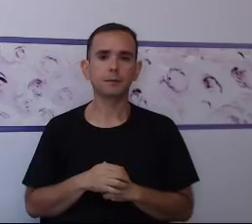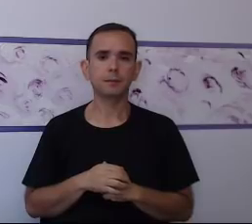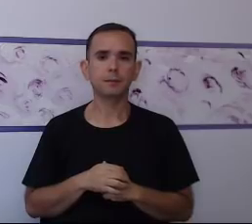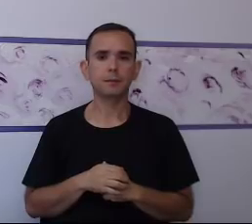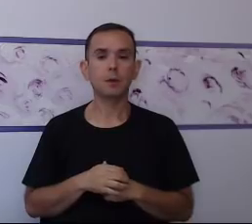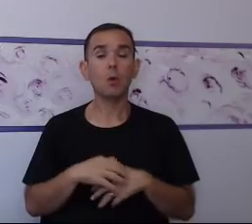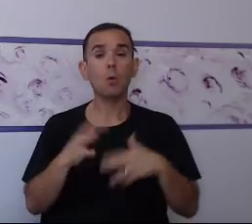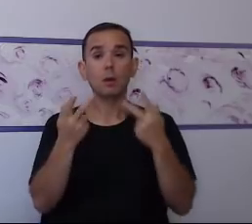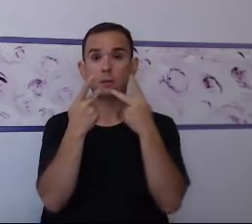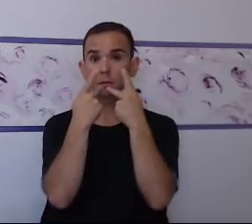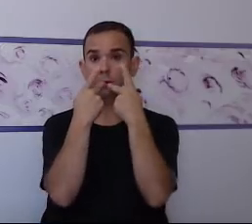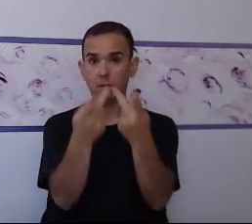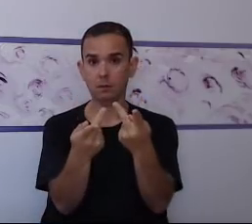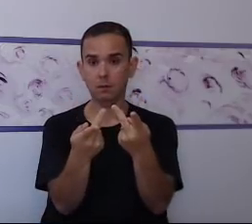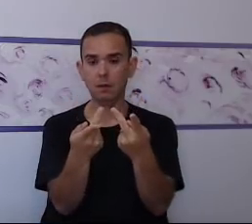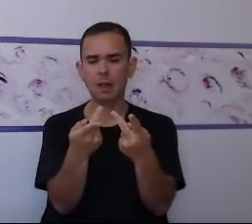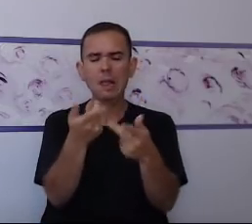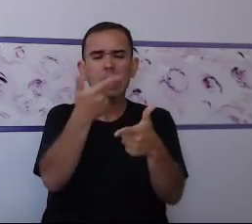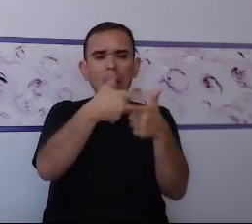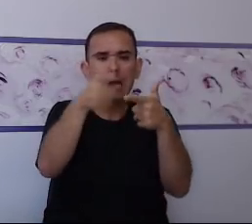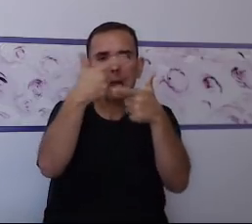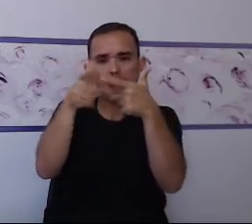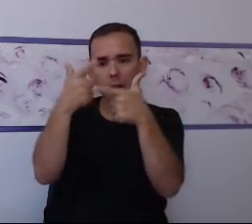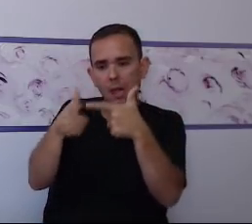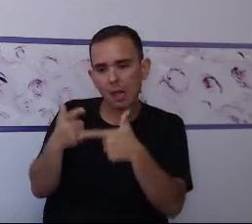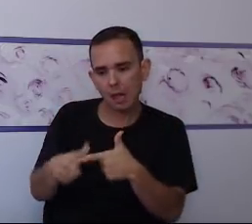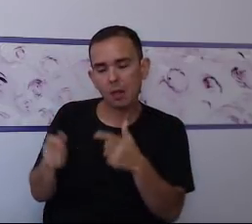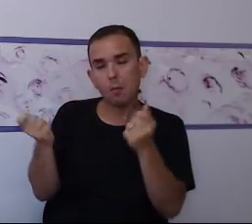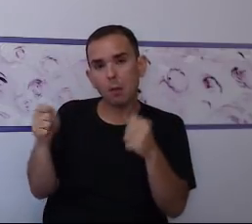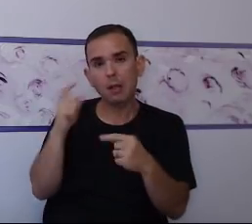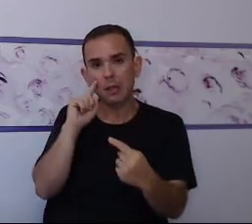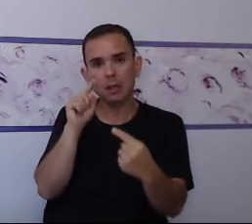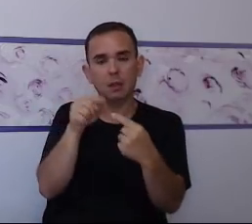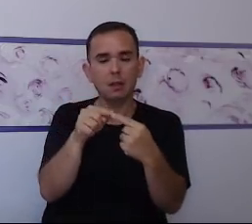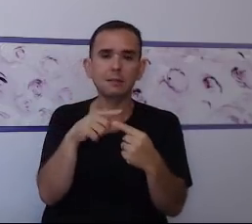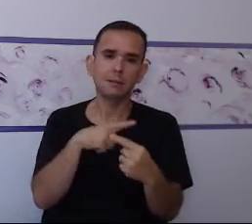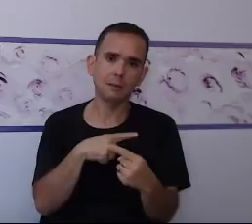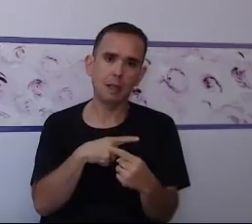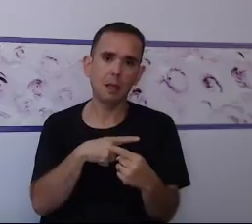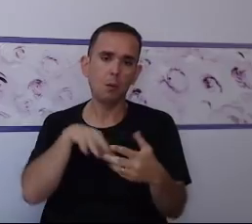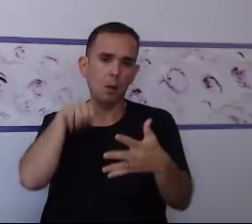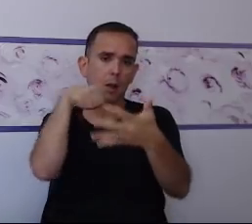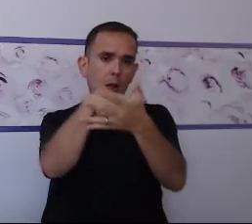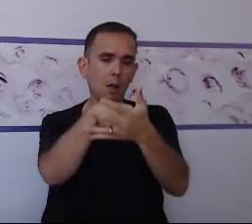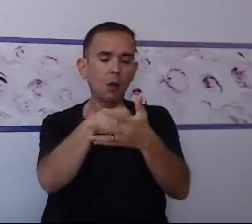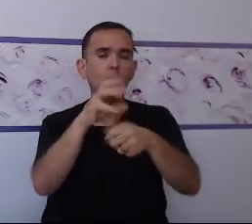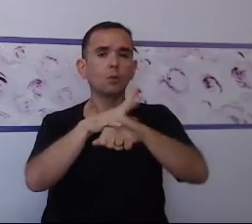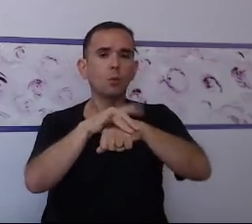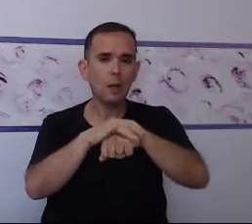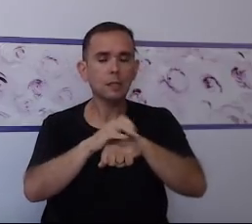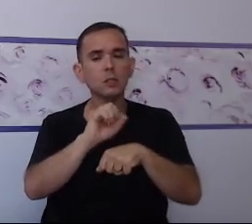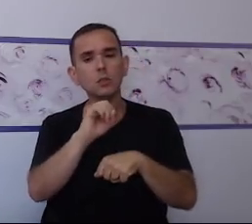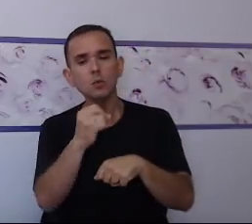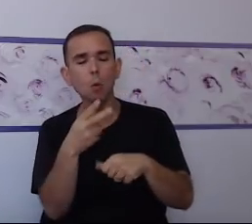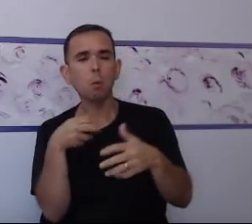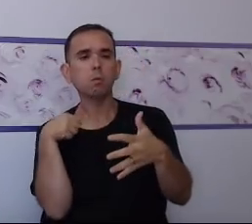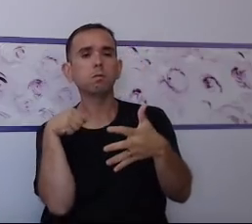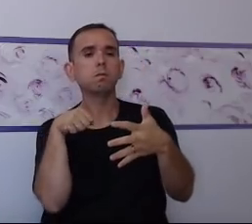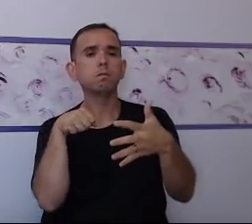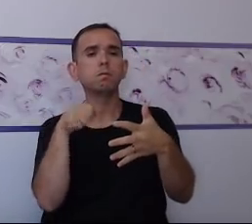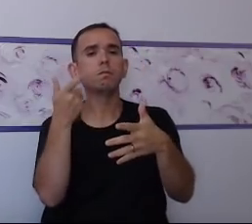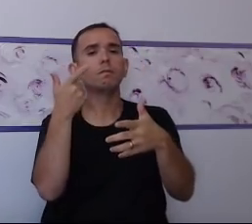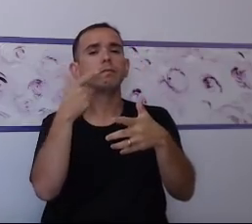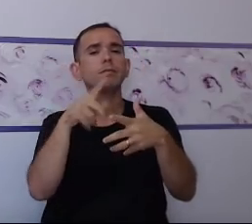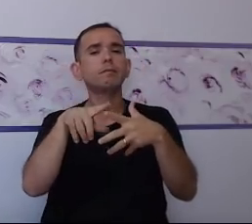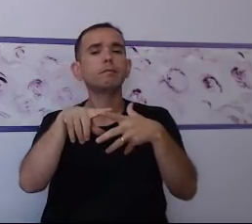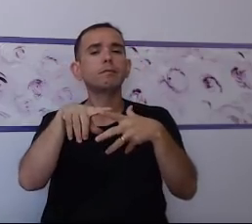Então, quando a gente fala dessas causas, elas podem vir também por meio de acidentes, doenças ou lesões. Então, nós